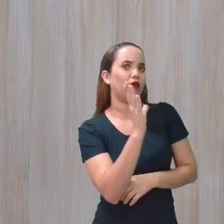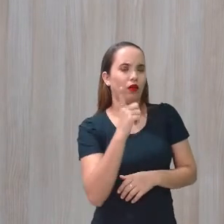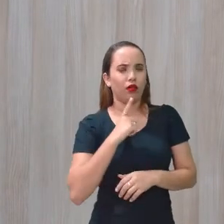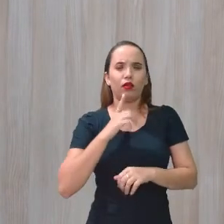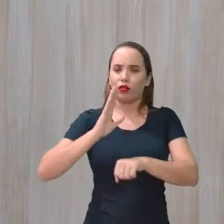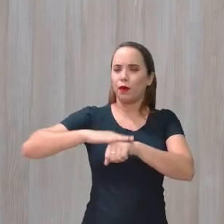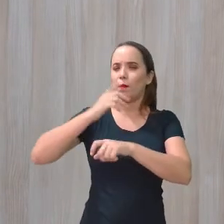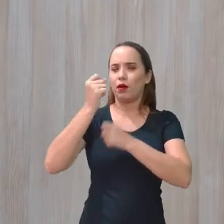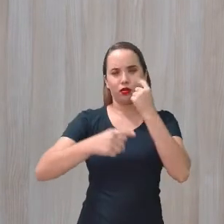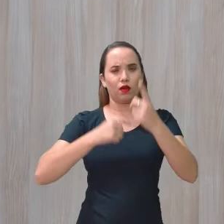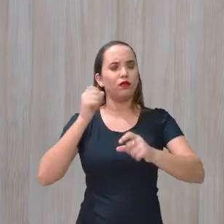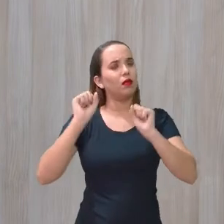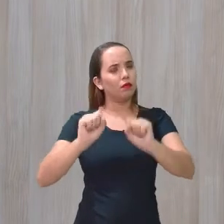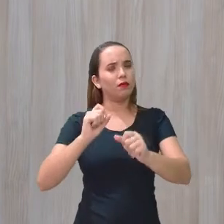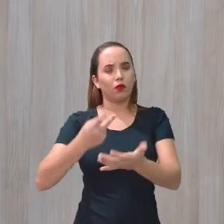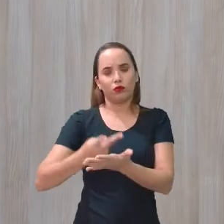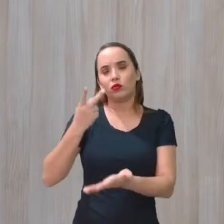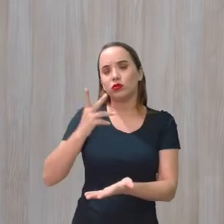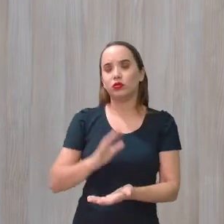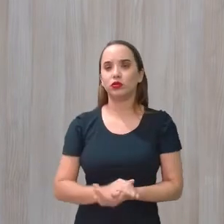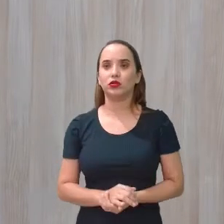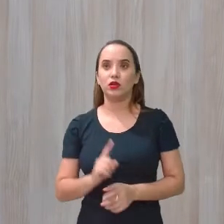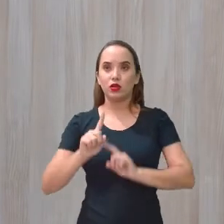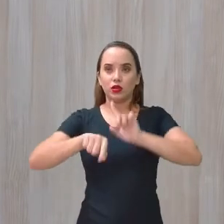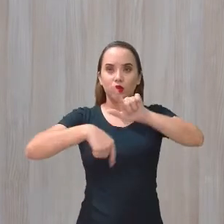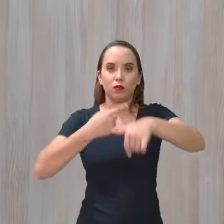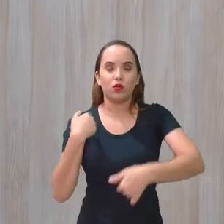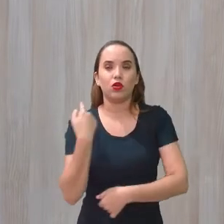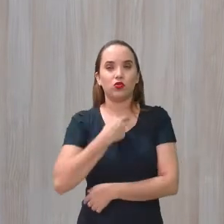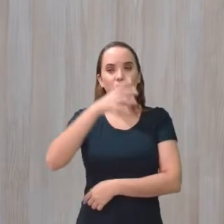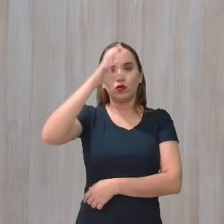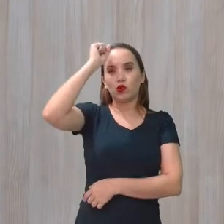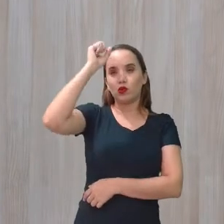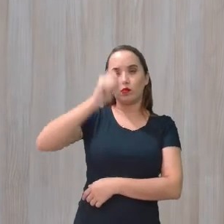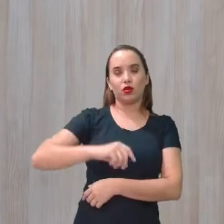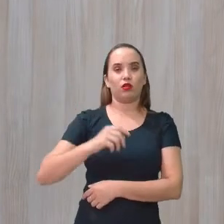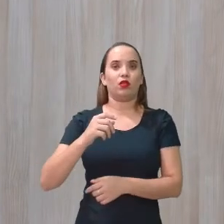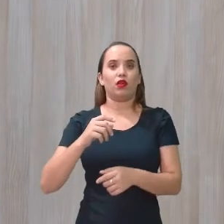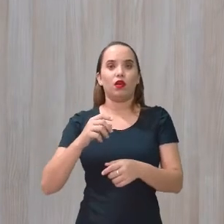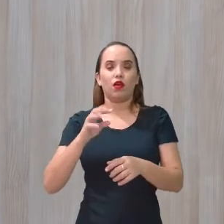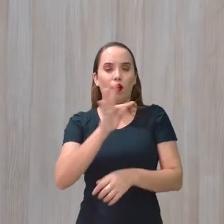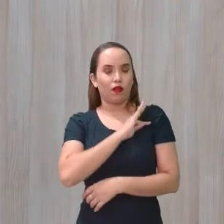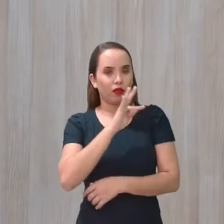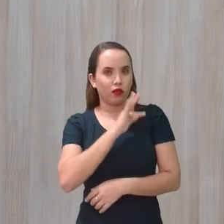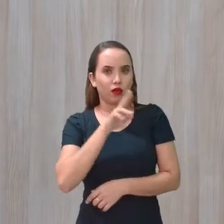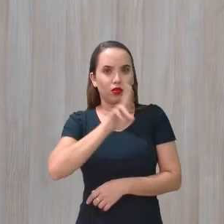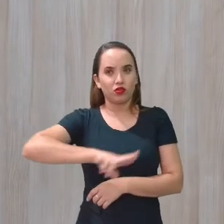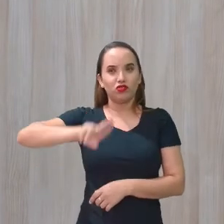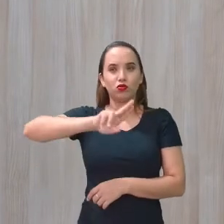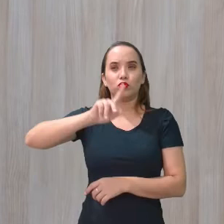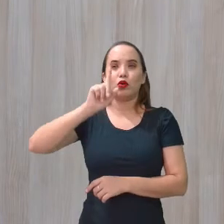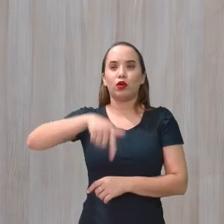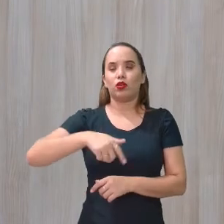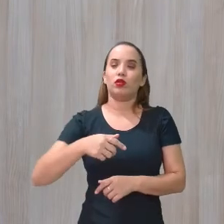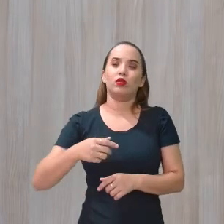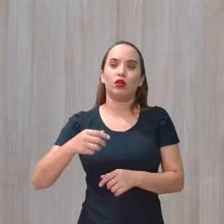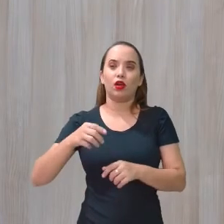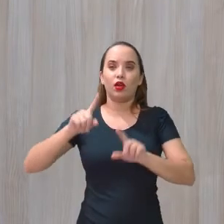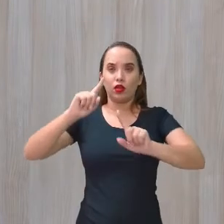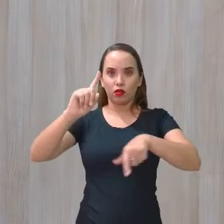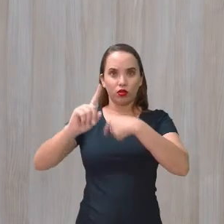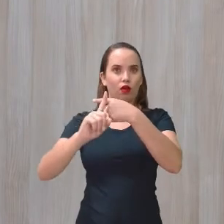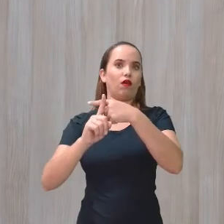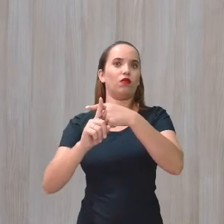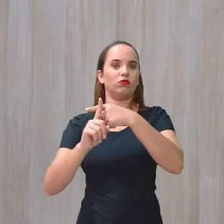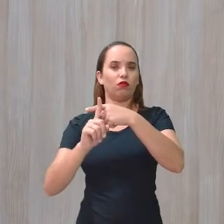certo? E a gente, quando aprender a outra técnica, que no caso aqui é o chamada técnica, o método da adição, a gente vai